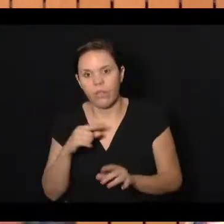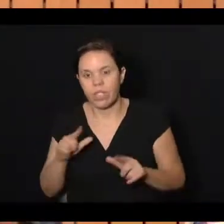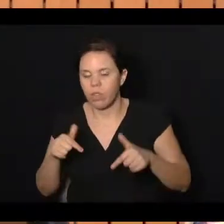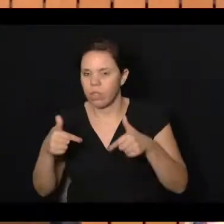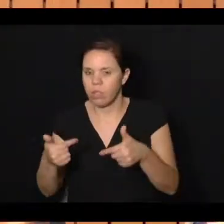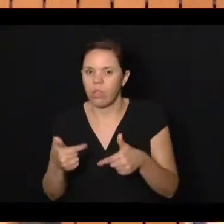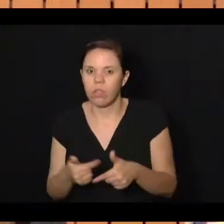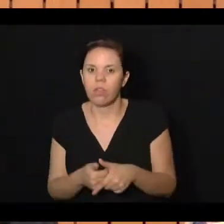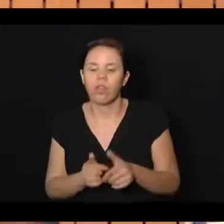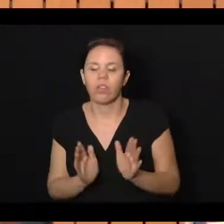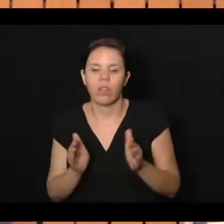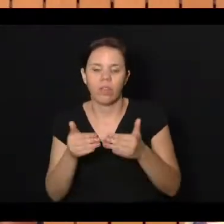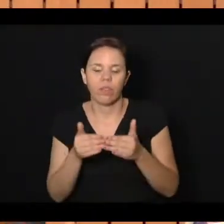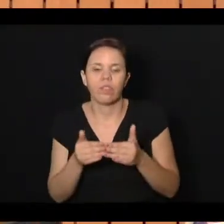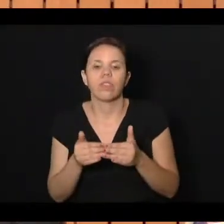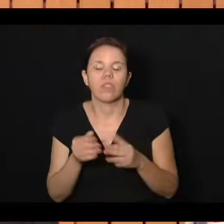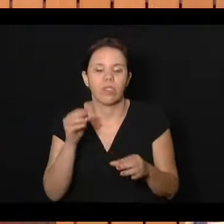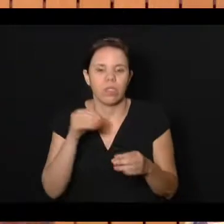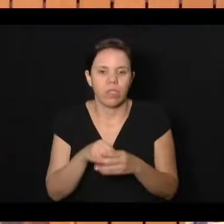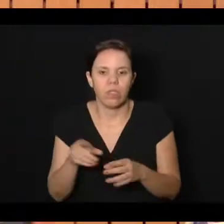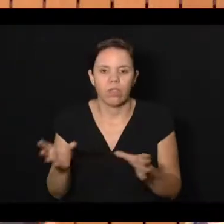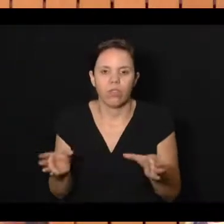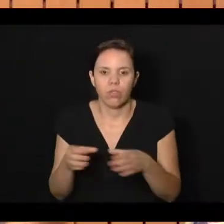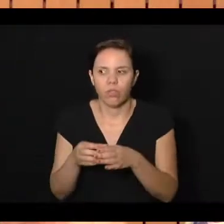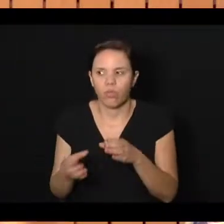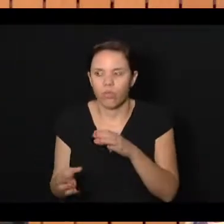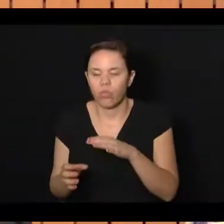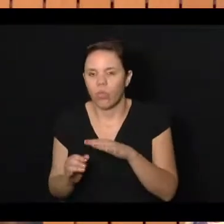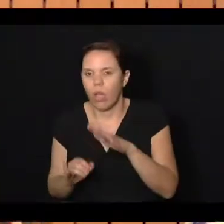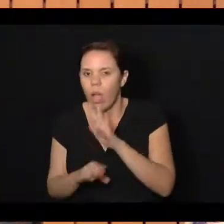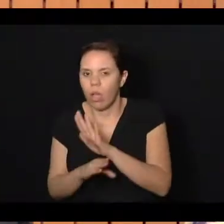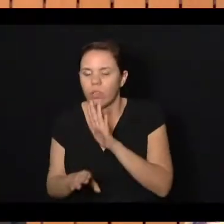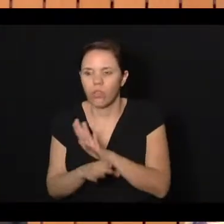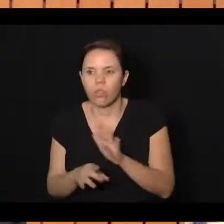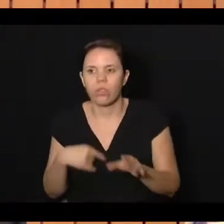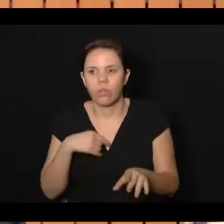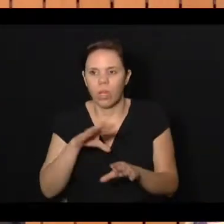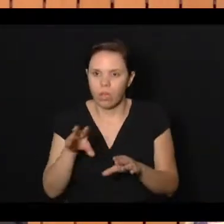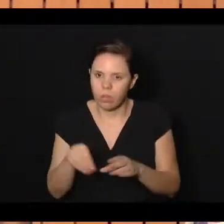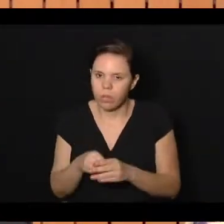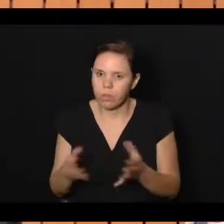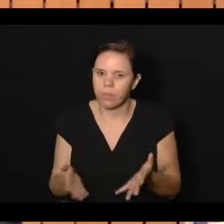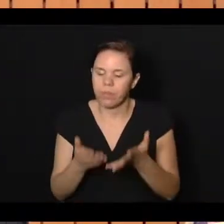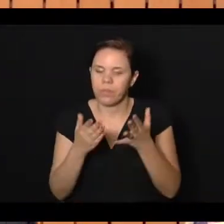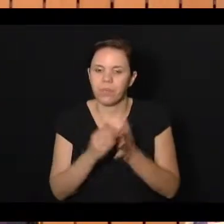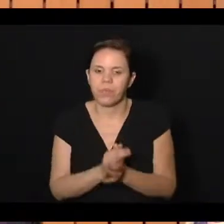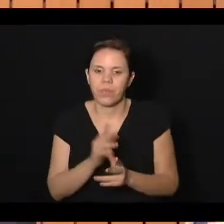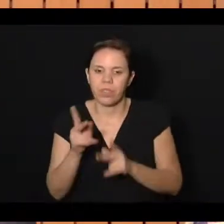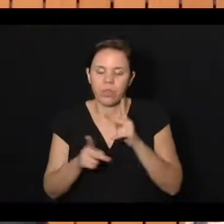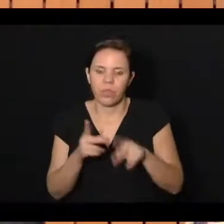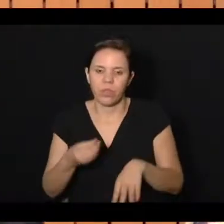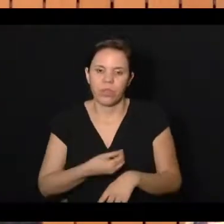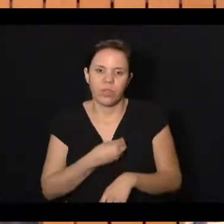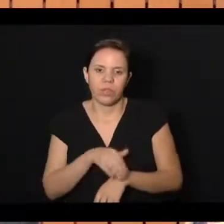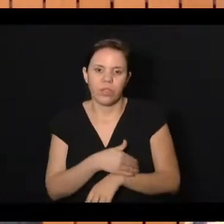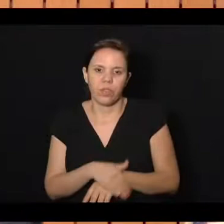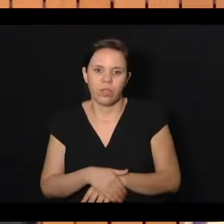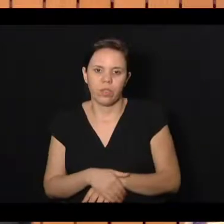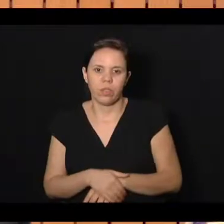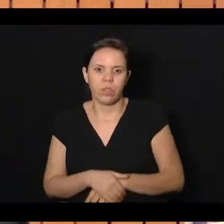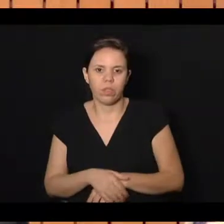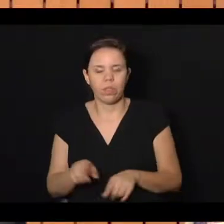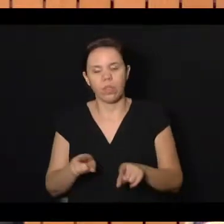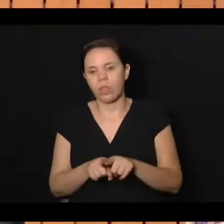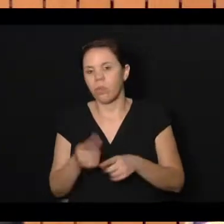visando aquilo que está dentro do seu escopo do seu ideal mas que também contribui com a população de rua e também não interfiram no funcionamento dos serviços